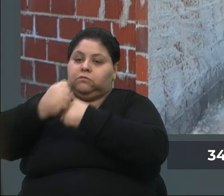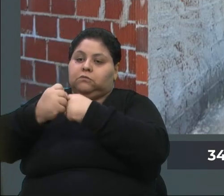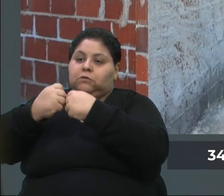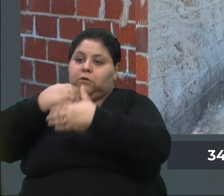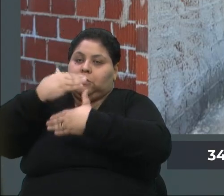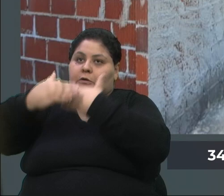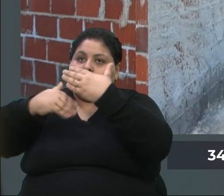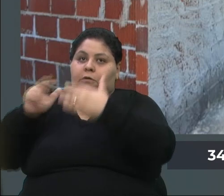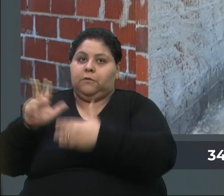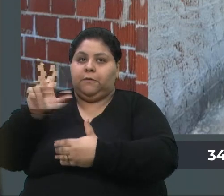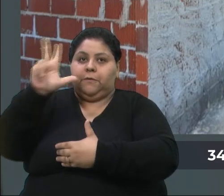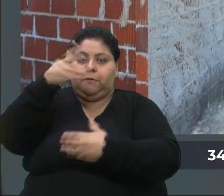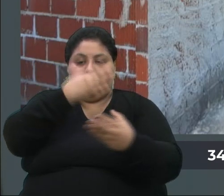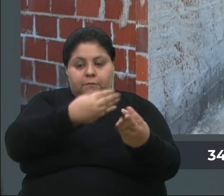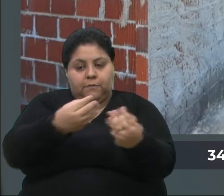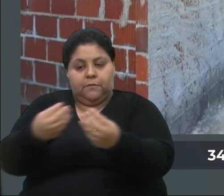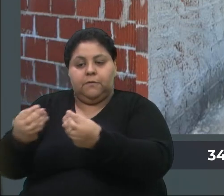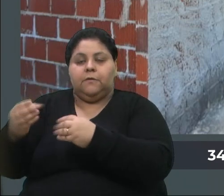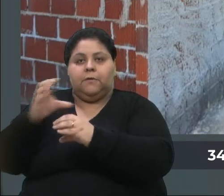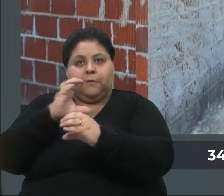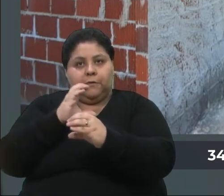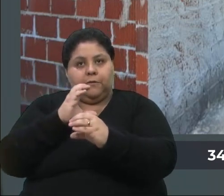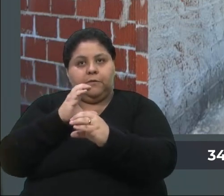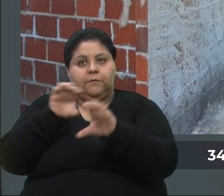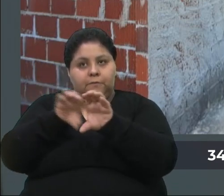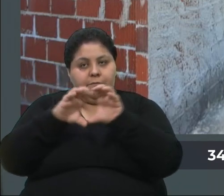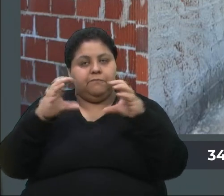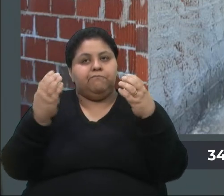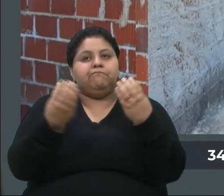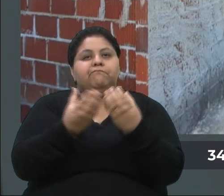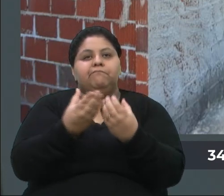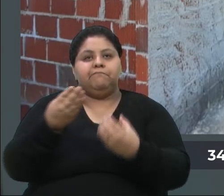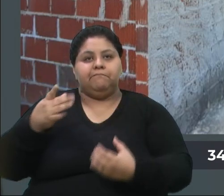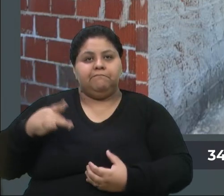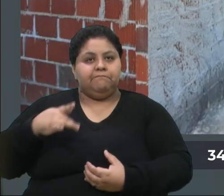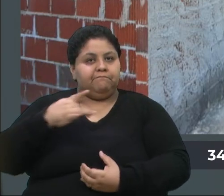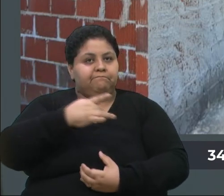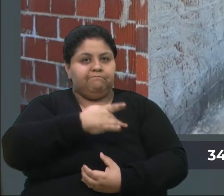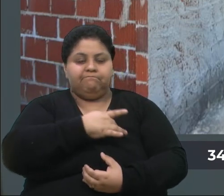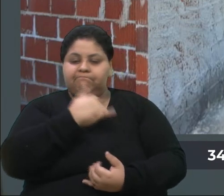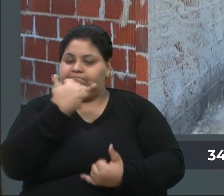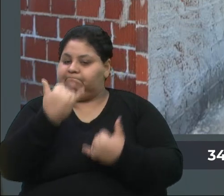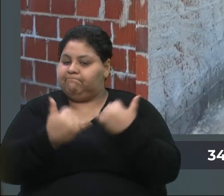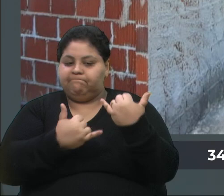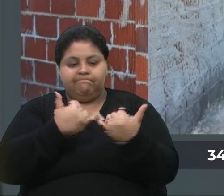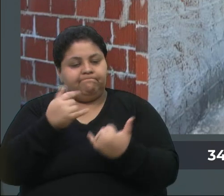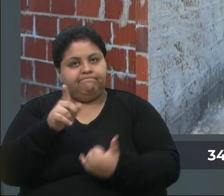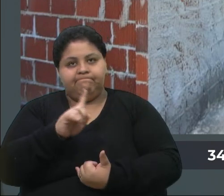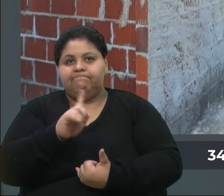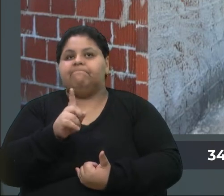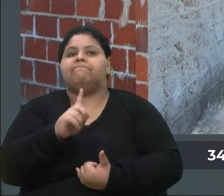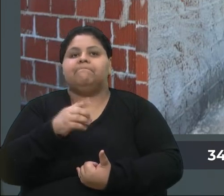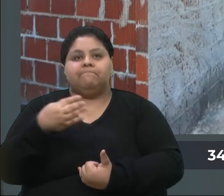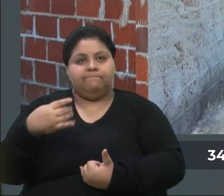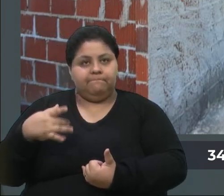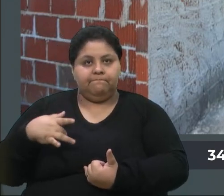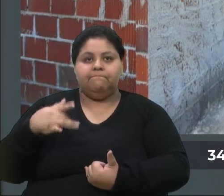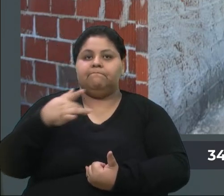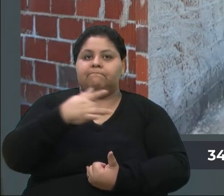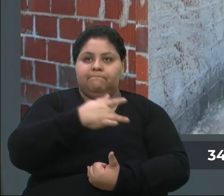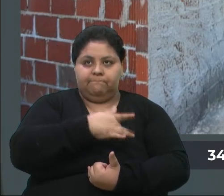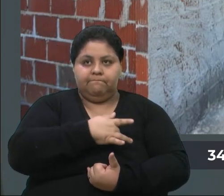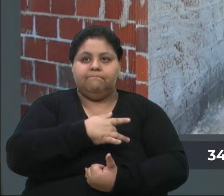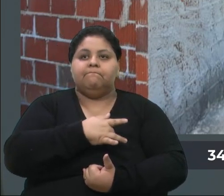essa comunidade. E, claro, saúde não se brinca. Saúde é algo que é nobre, é algo que